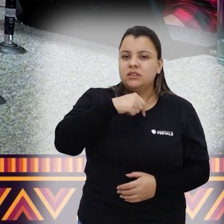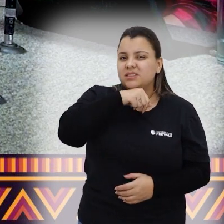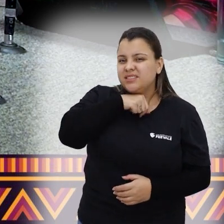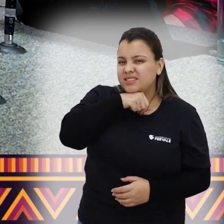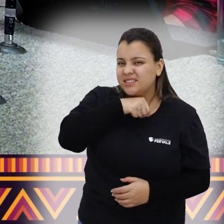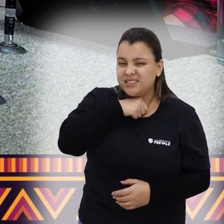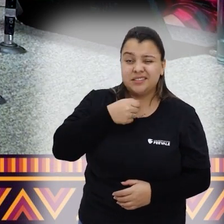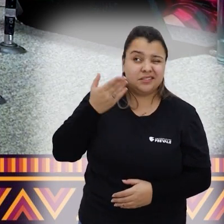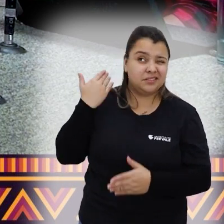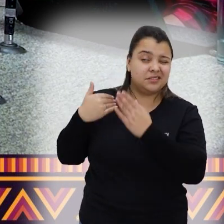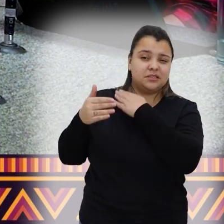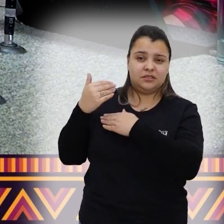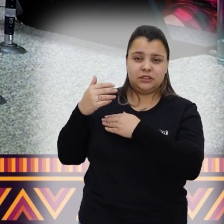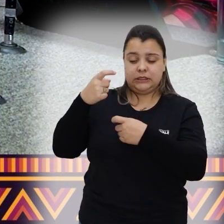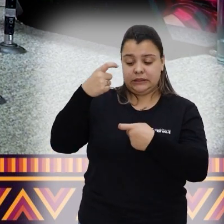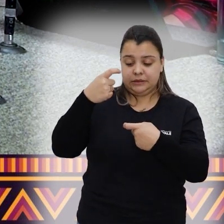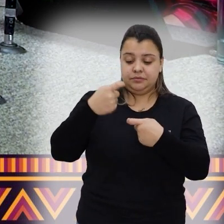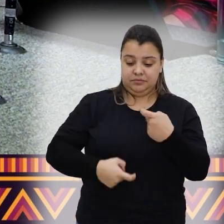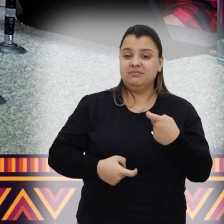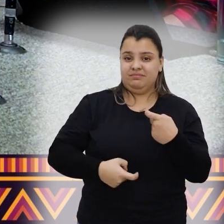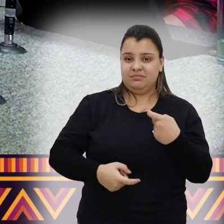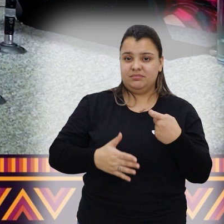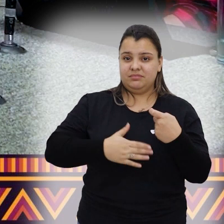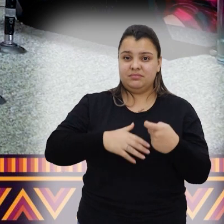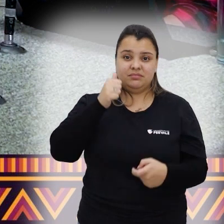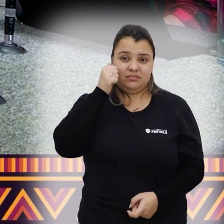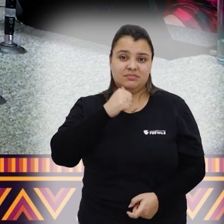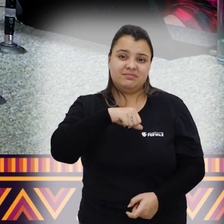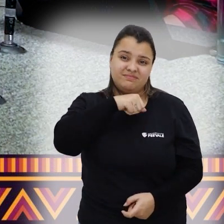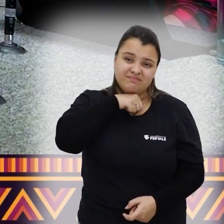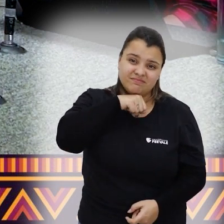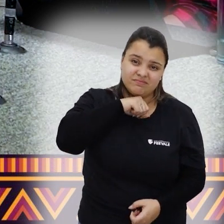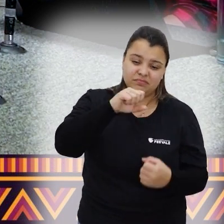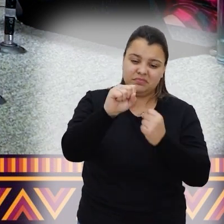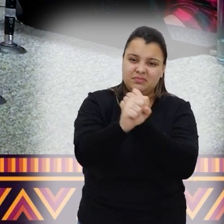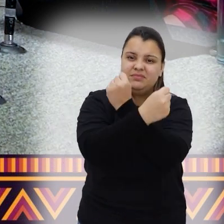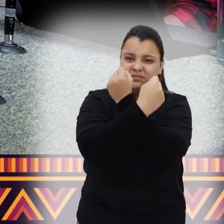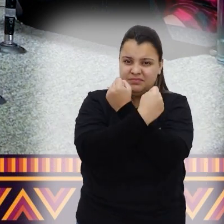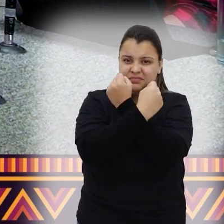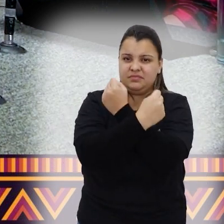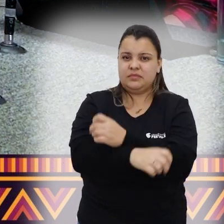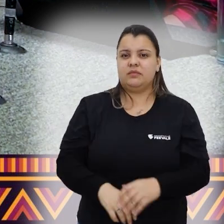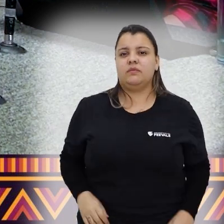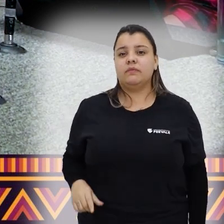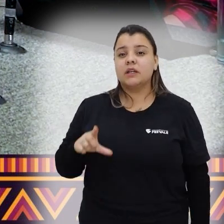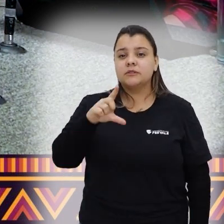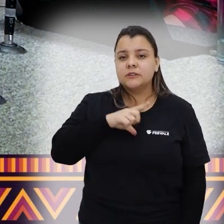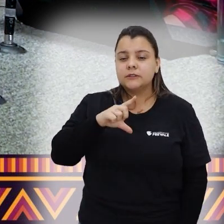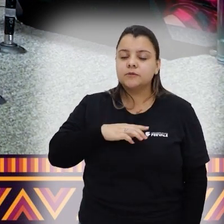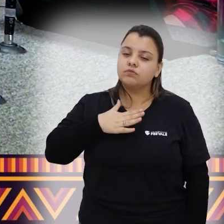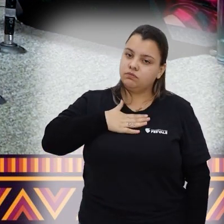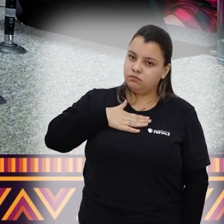materno, ele violentou a minha avó, que era uma pessoa escravizada. Aí teve a minha